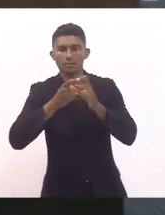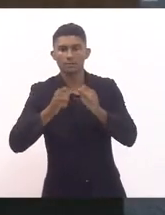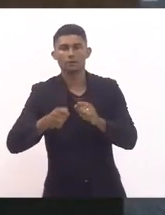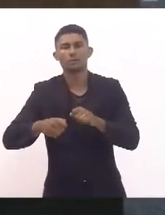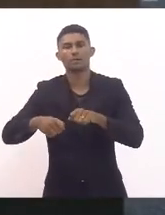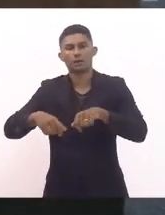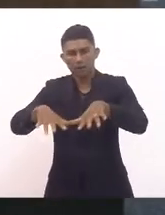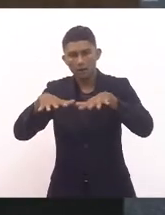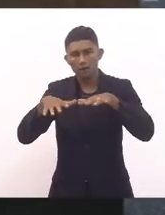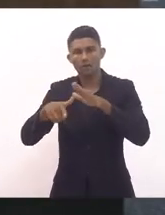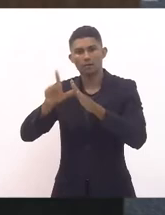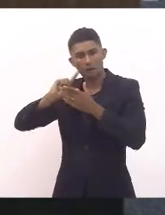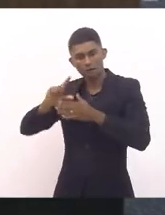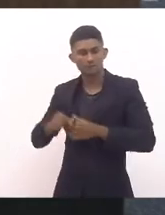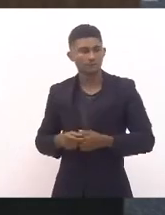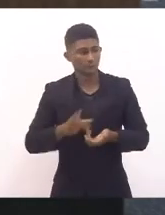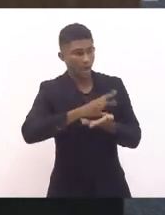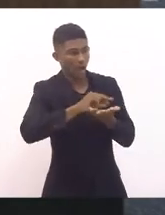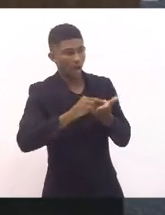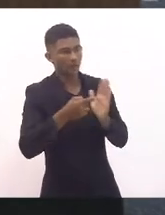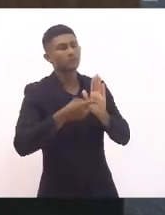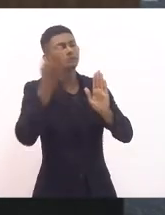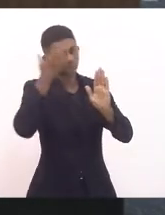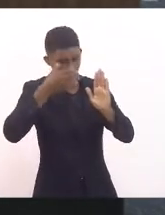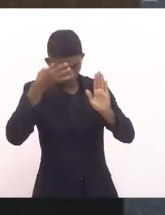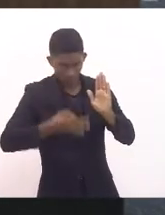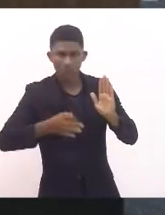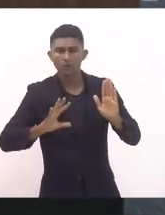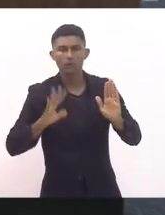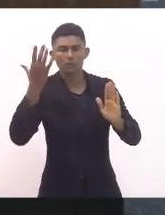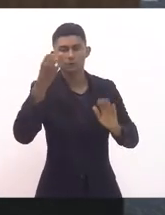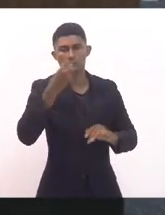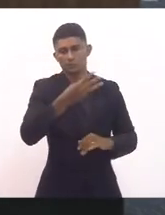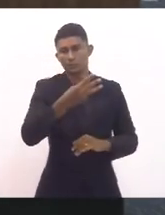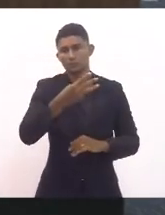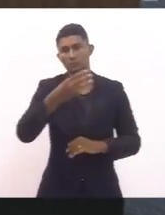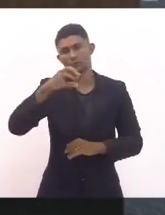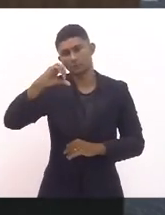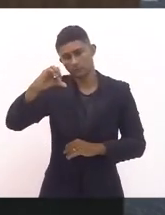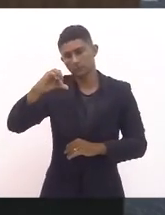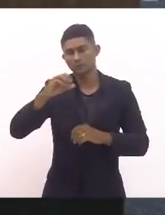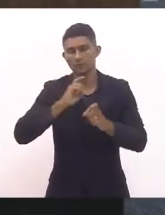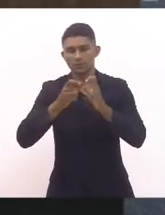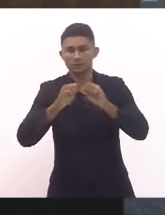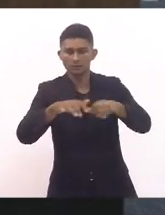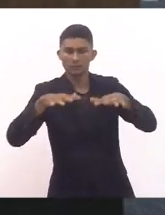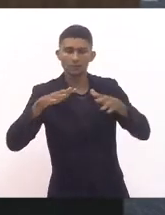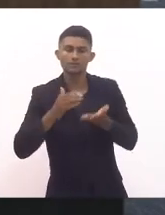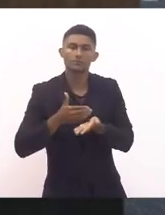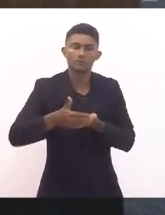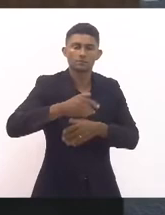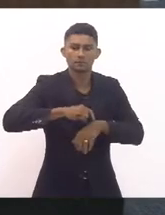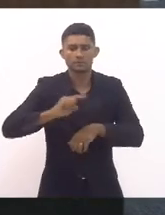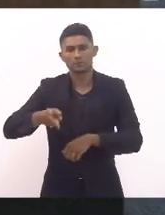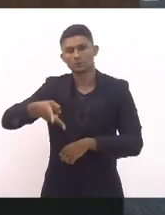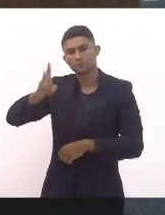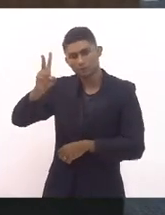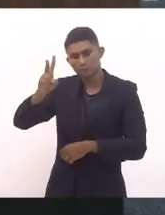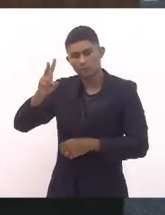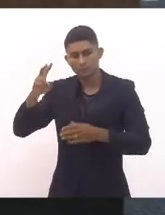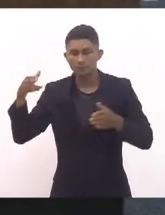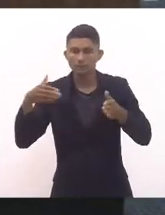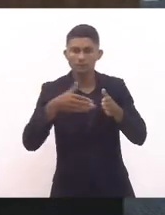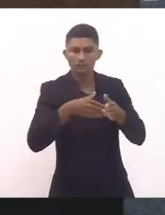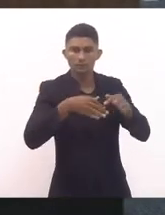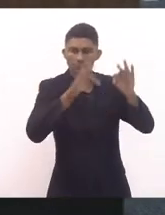ata reflete com exatidão o ocorrido na 39ª sessão ordinária, que, iniciada às 14 horas, encerrou-se